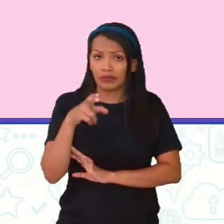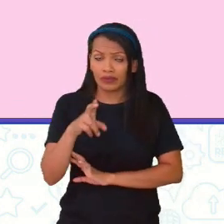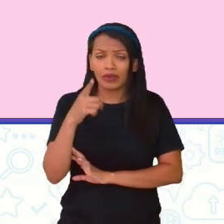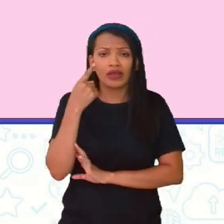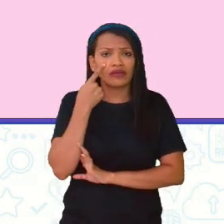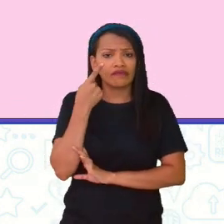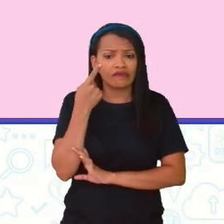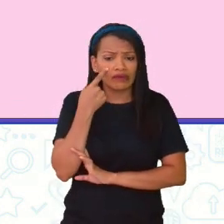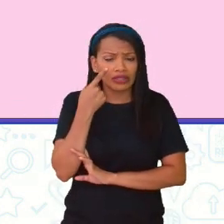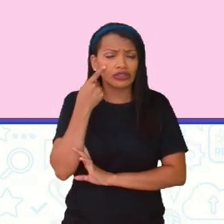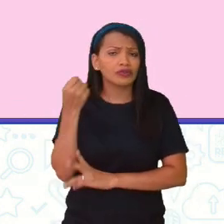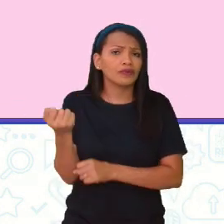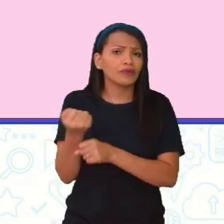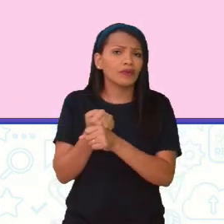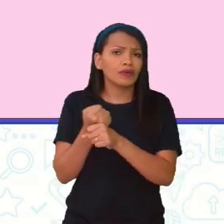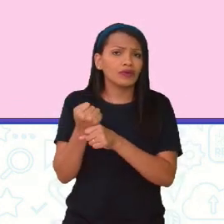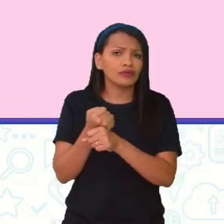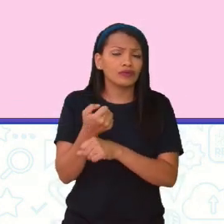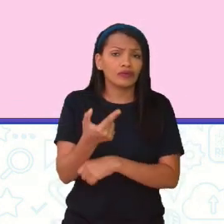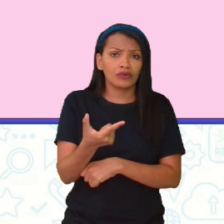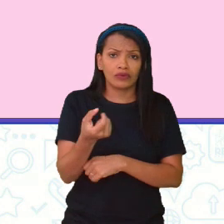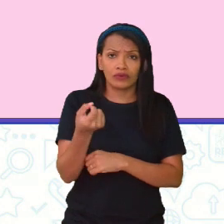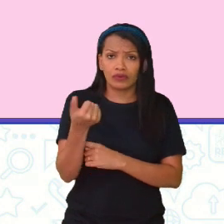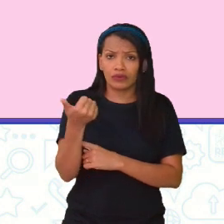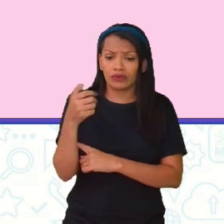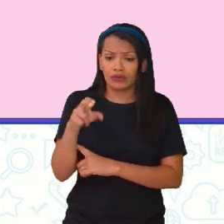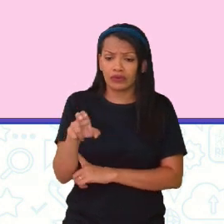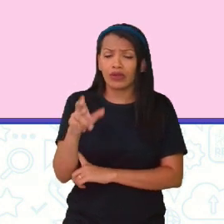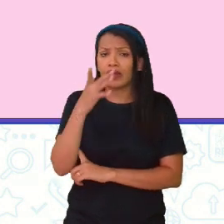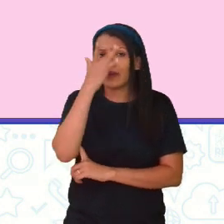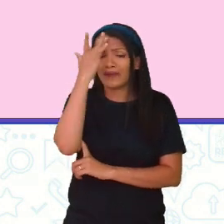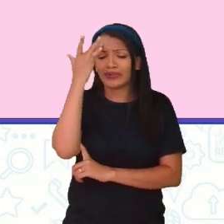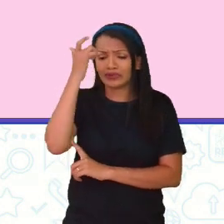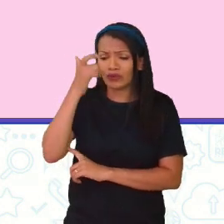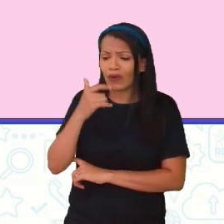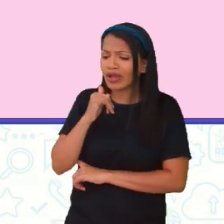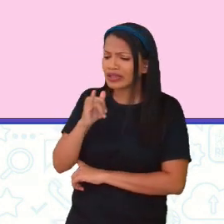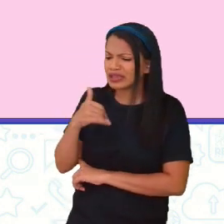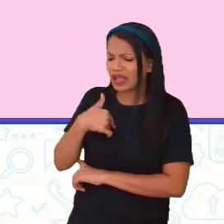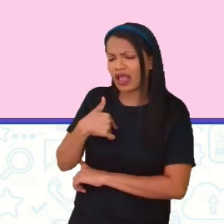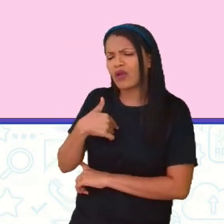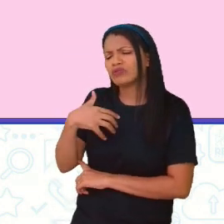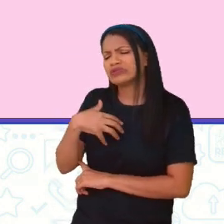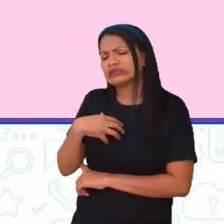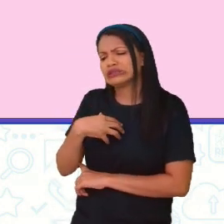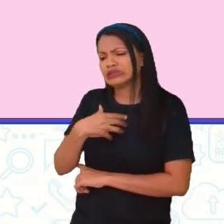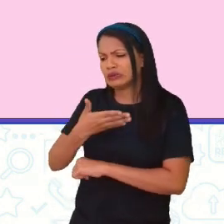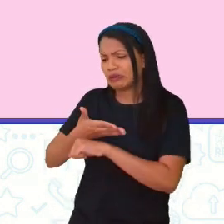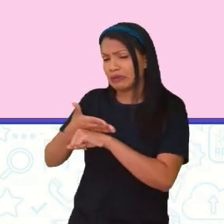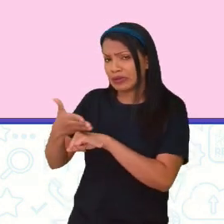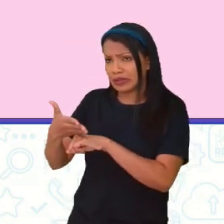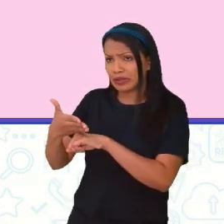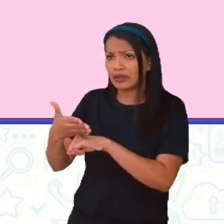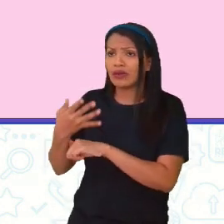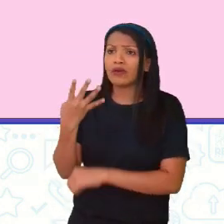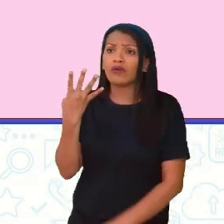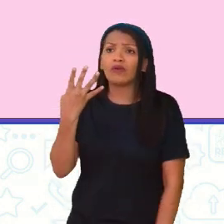que em 2015, quem se declarou branca foi